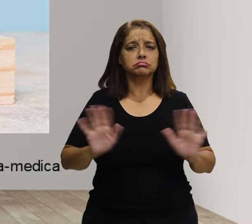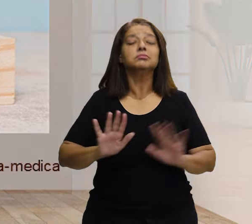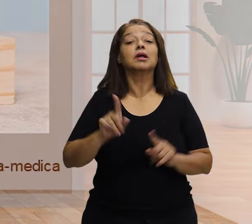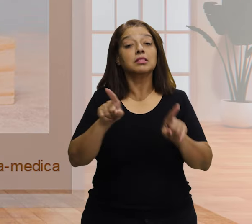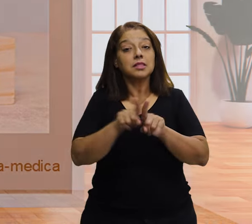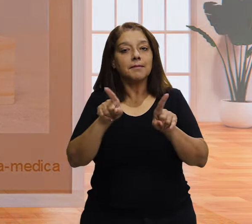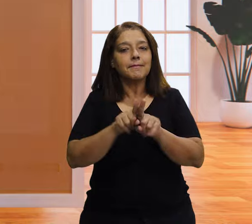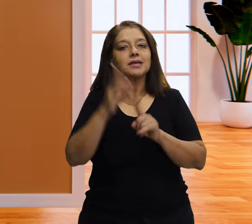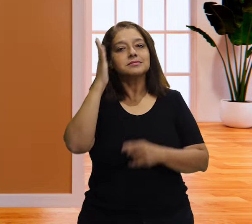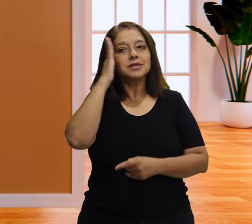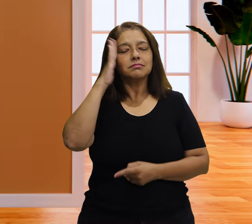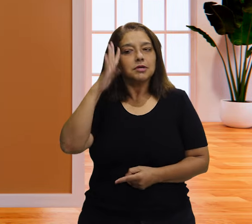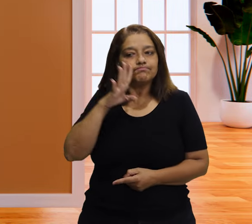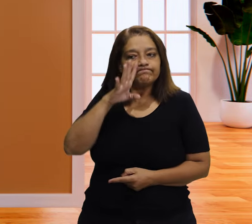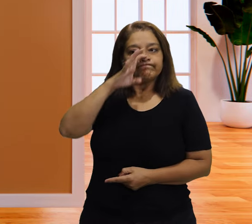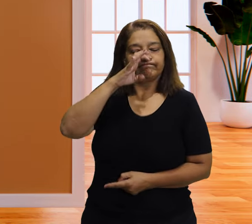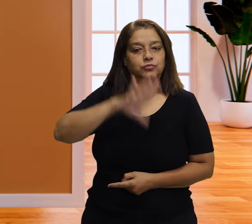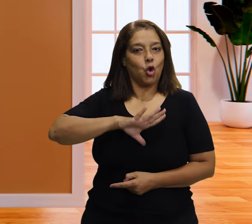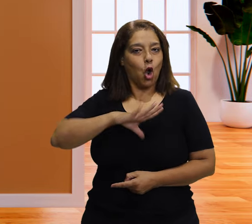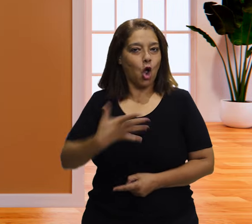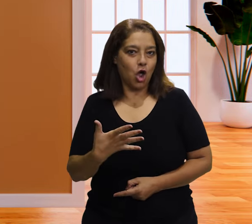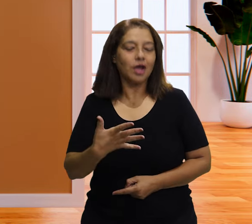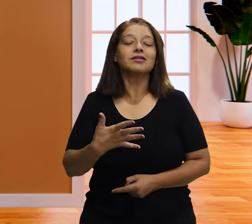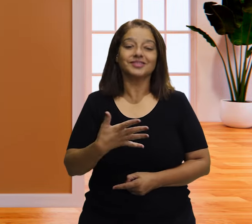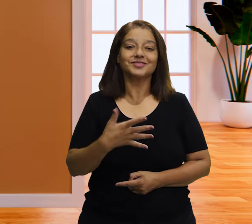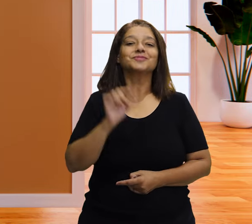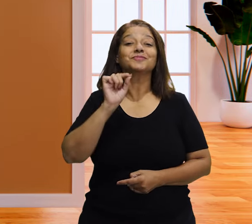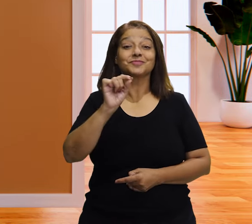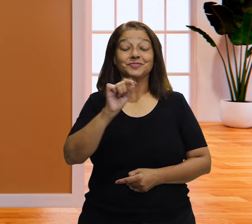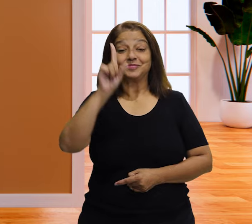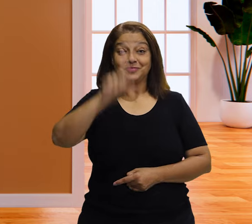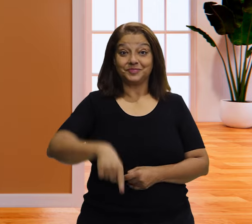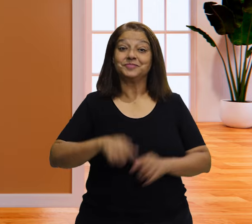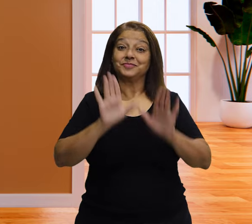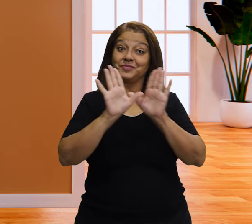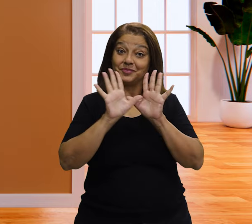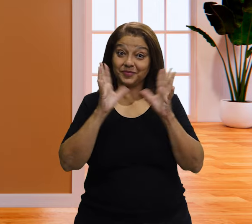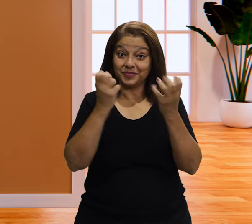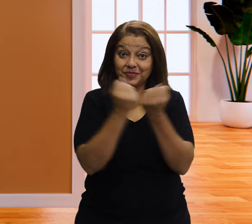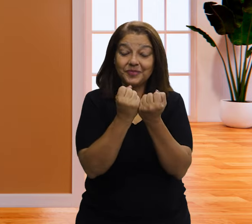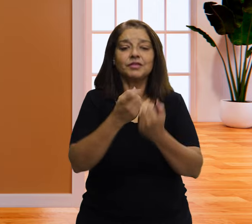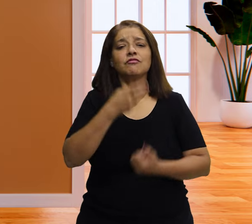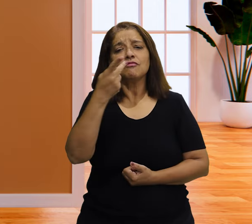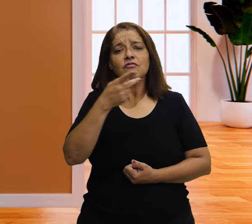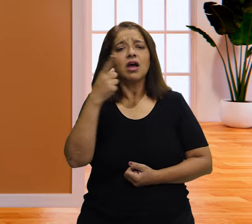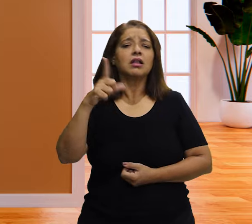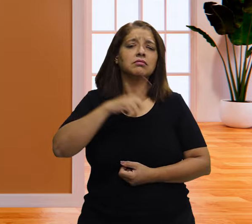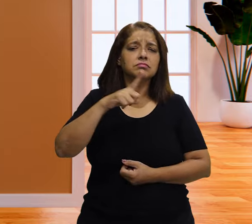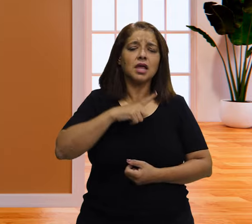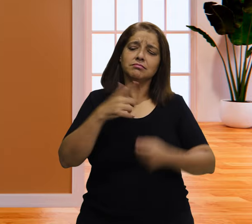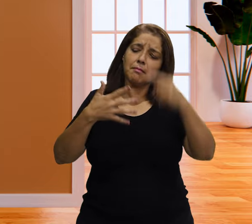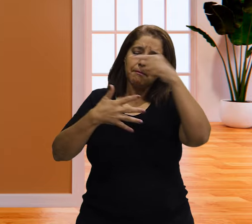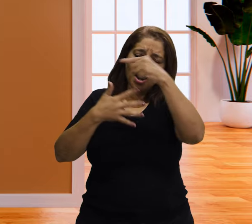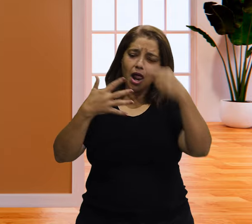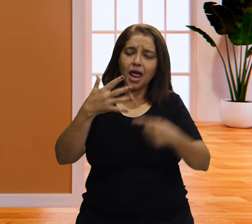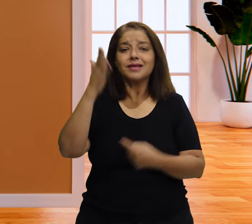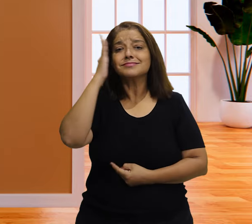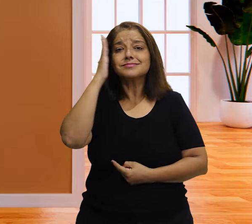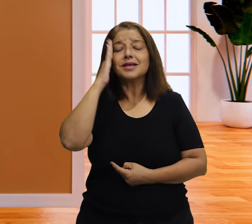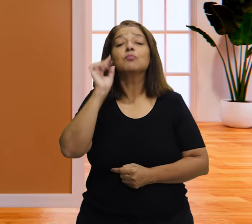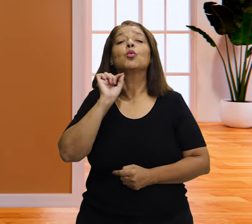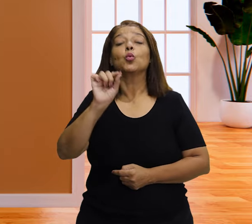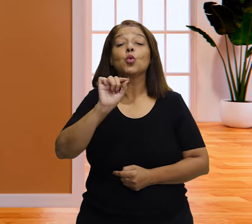de enfrentá-los. Segundo a Organização Mundial de Saúde, quase 1 bilhão de pessoas vivem com algum